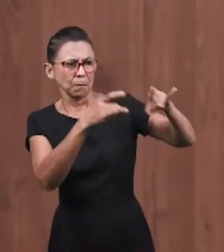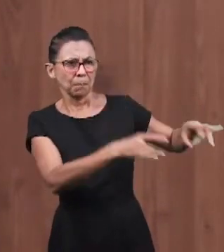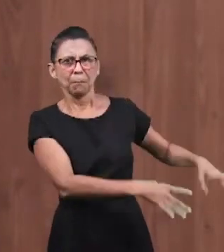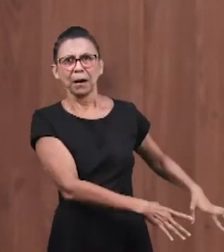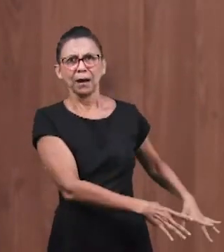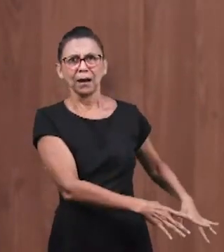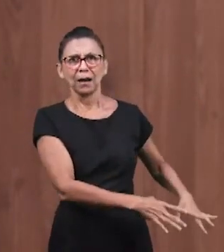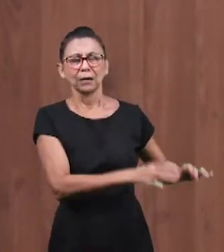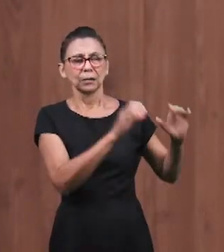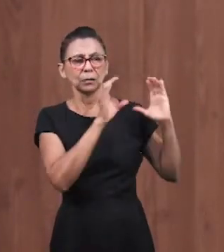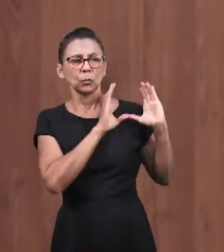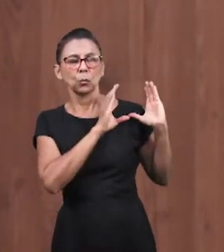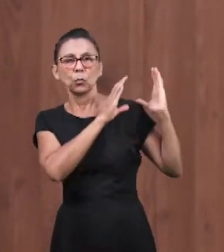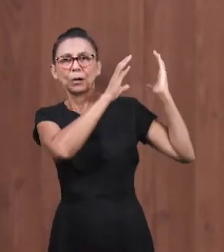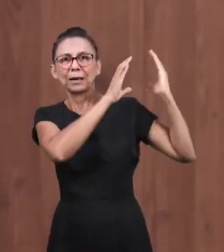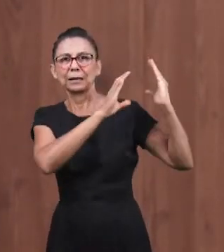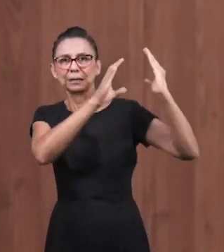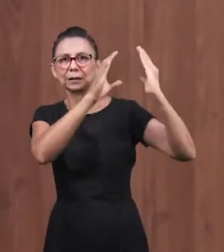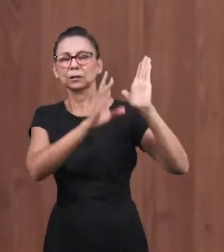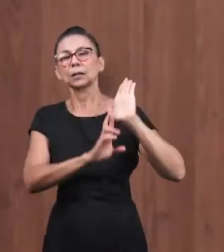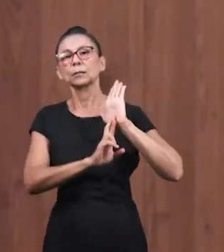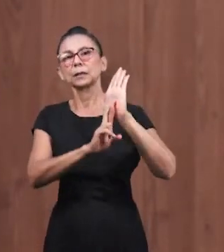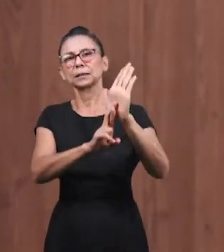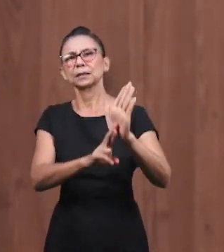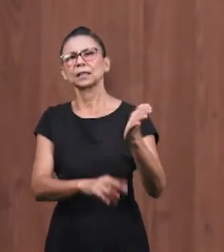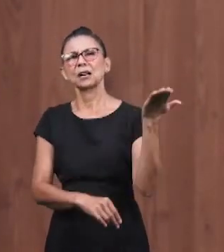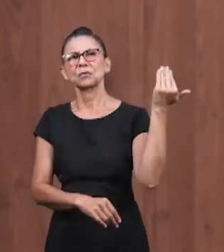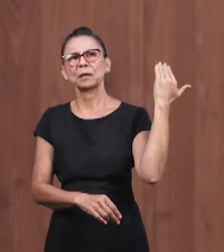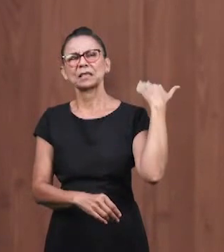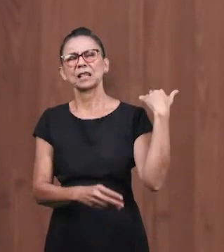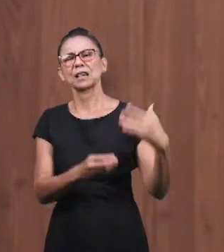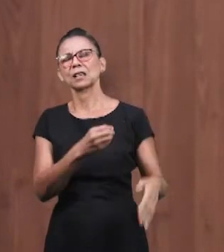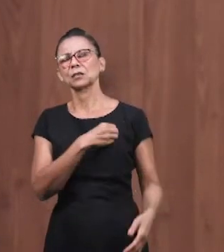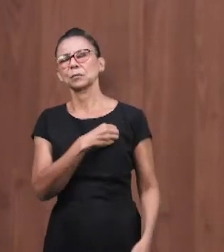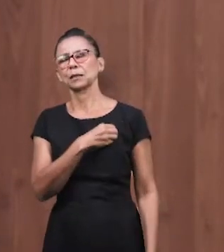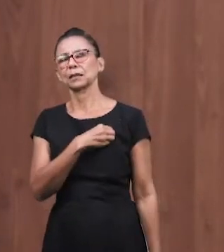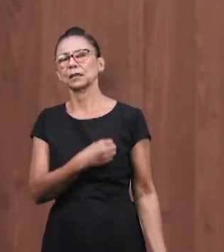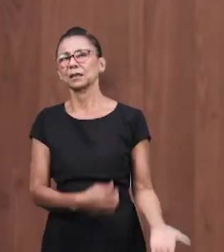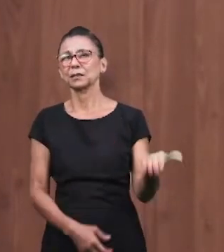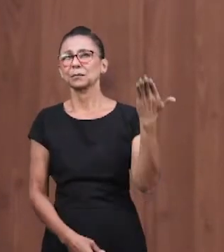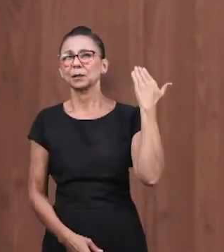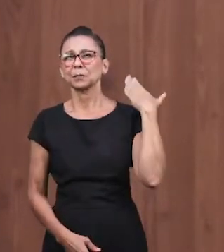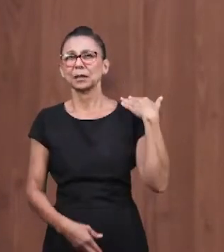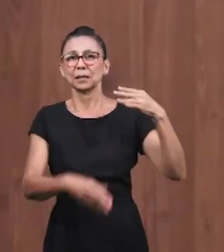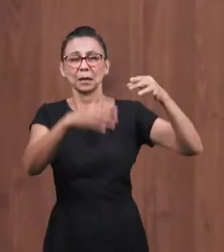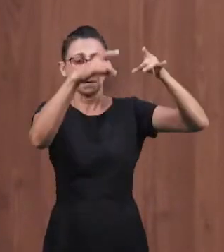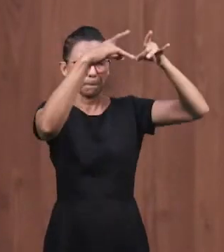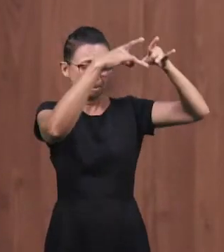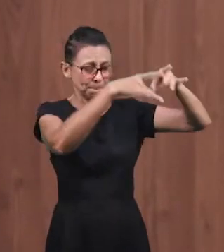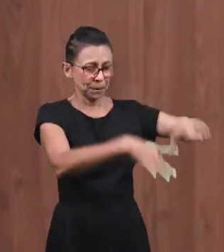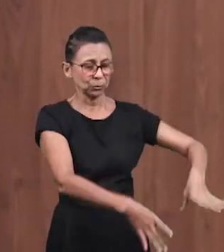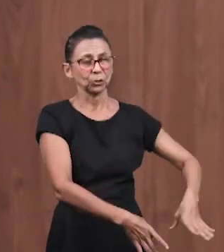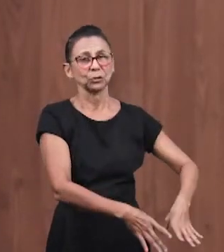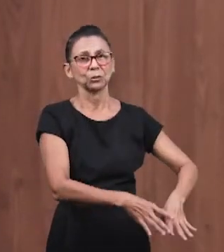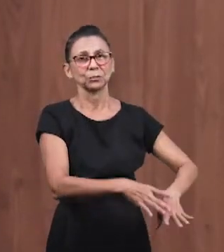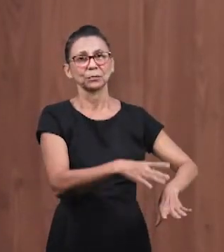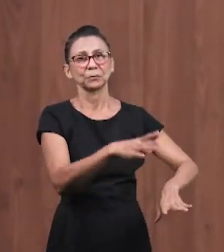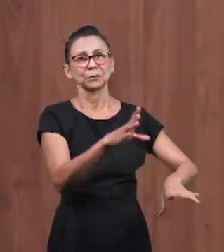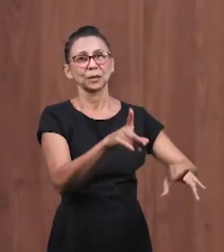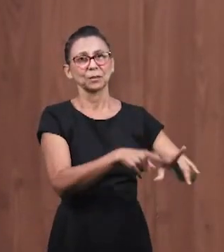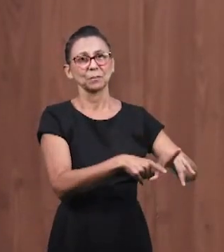representava o passado dela, ela deixou ali na fonte. Na verdade, ela deixou aos pés de Jesus.